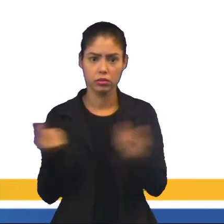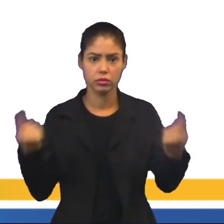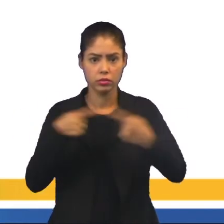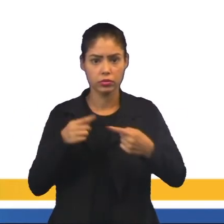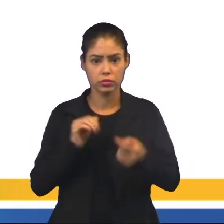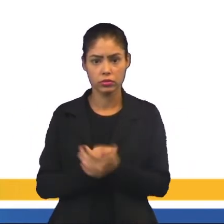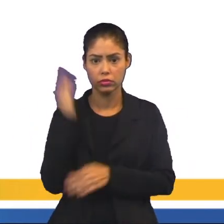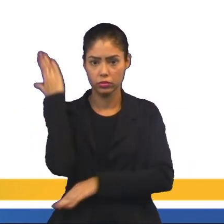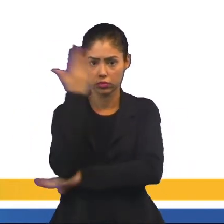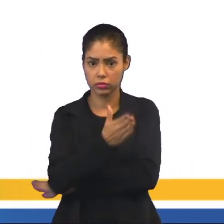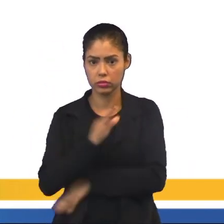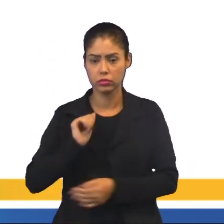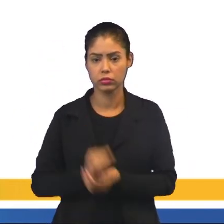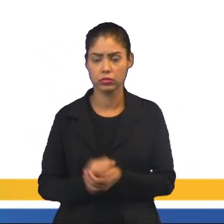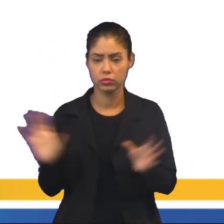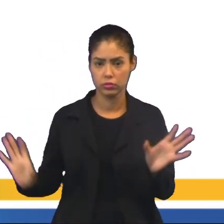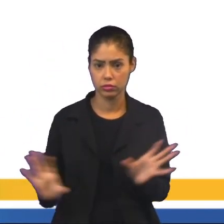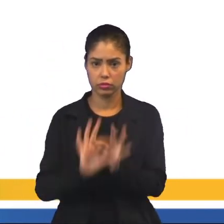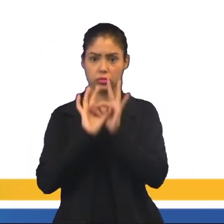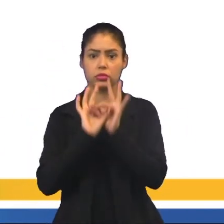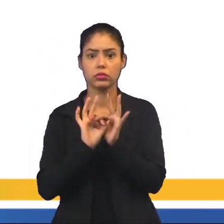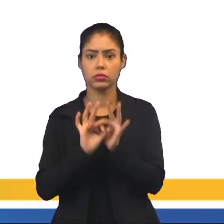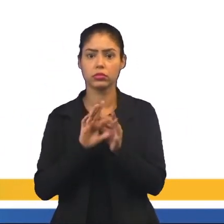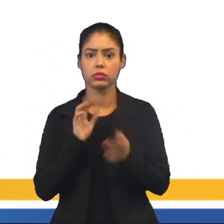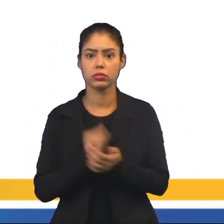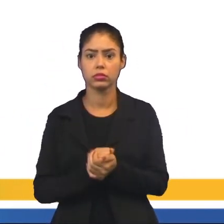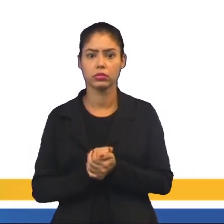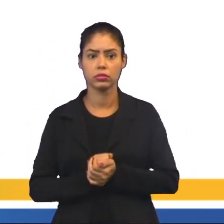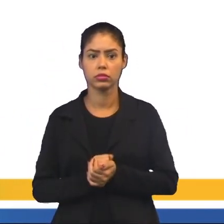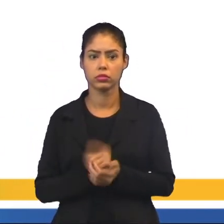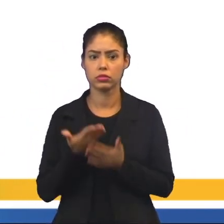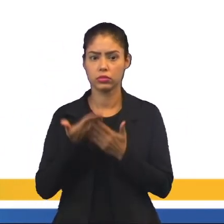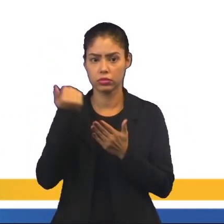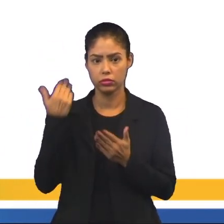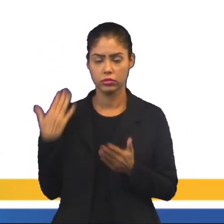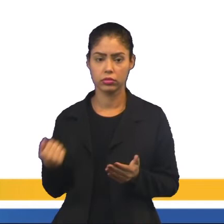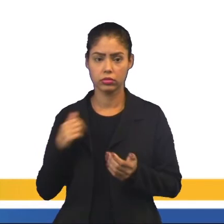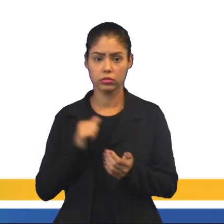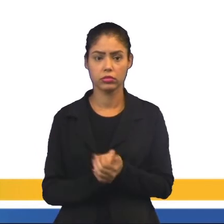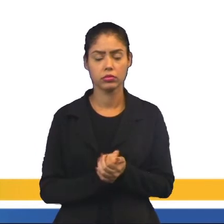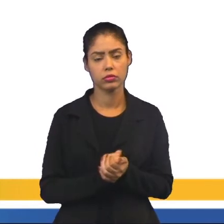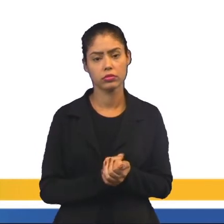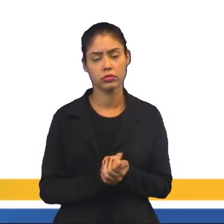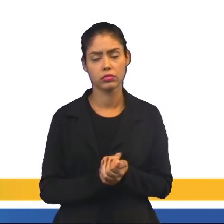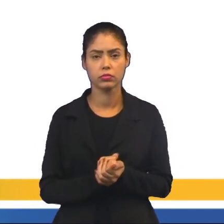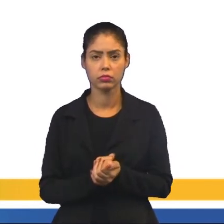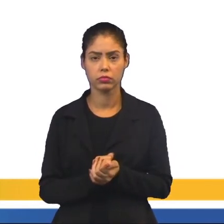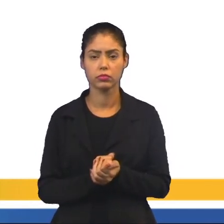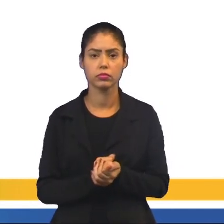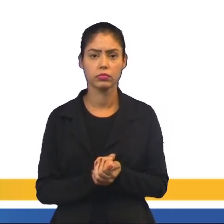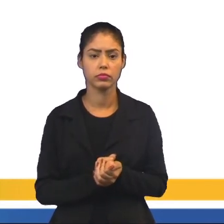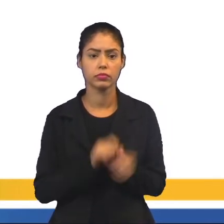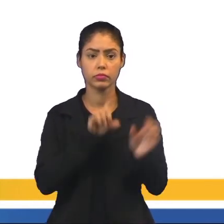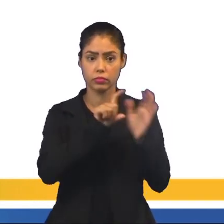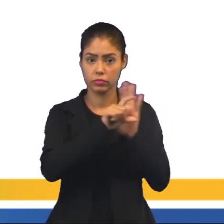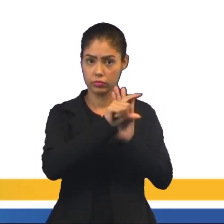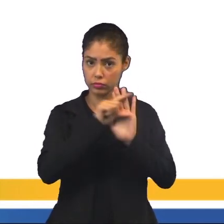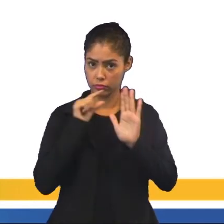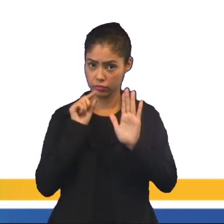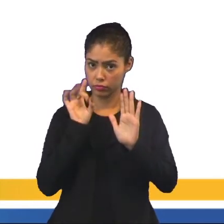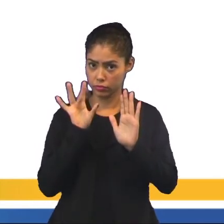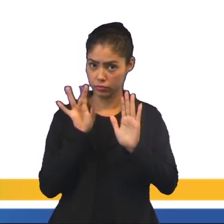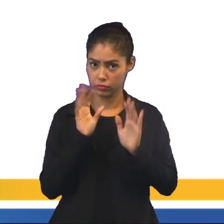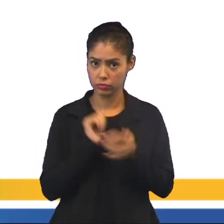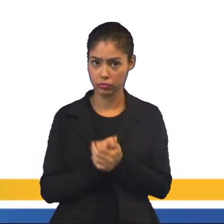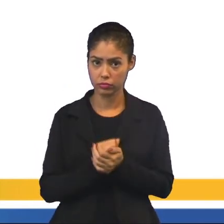defronta diretamente, né, ligado e transmitido pelo passado. Então, isso é um pedaço, um